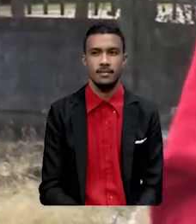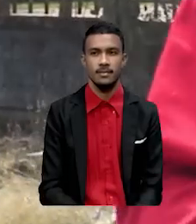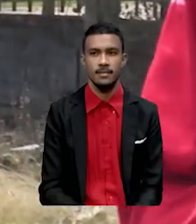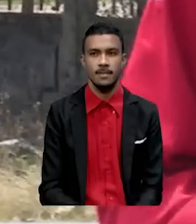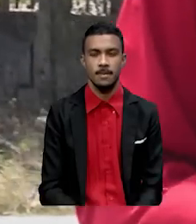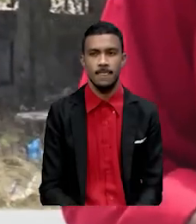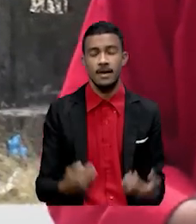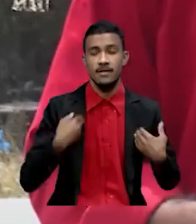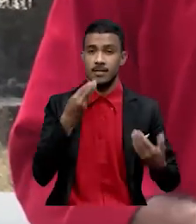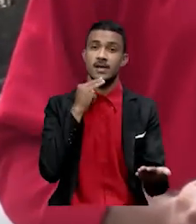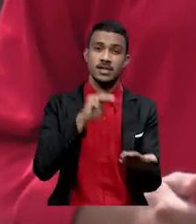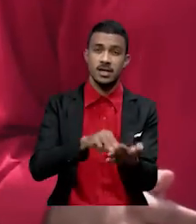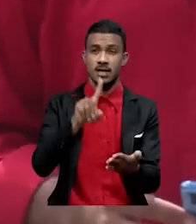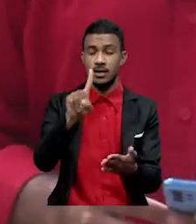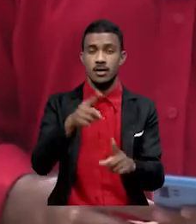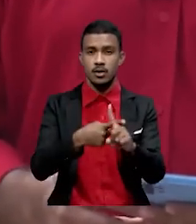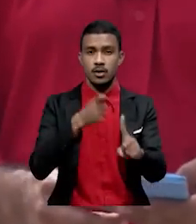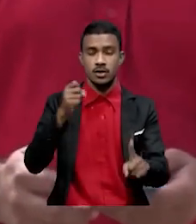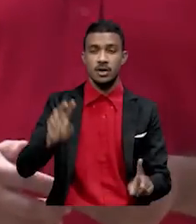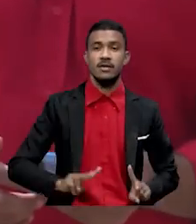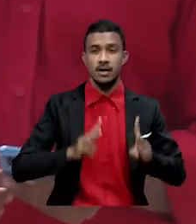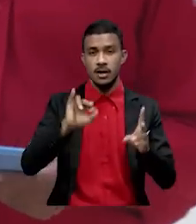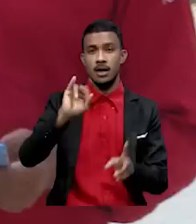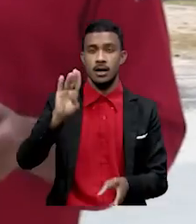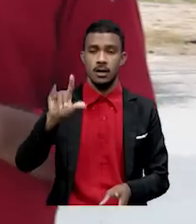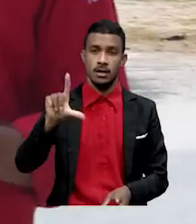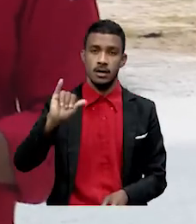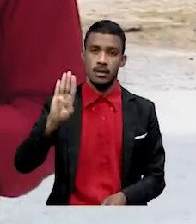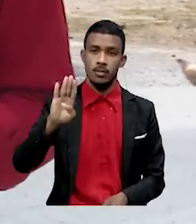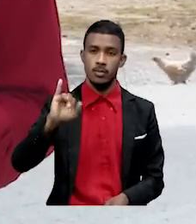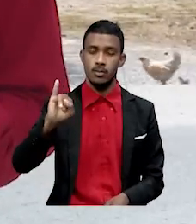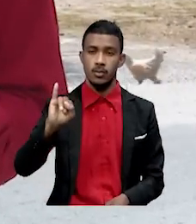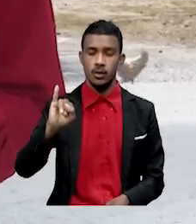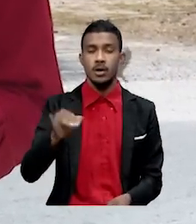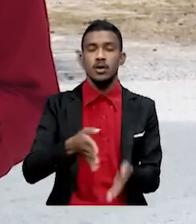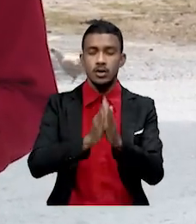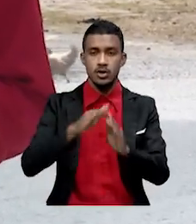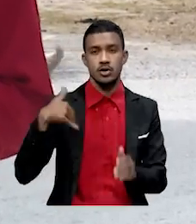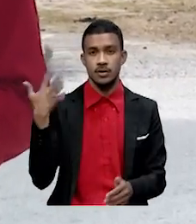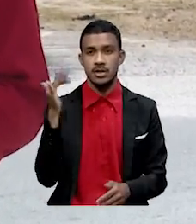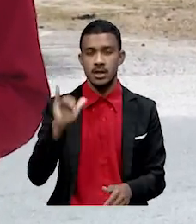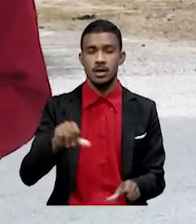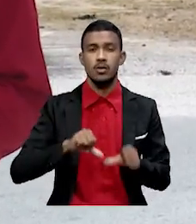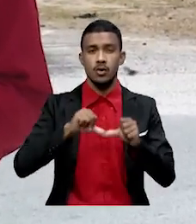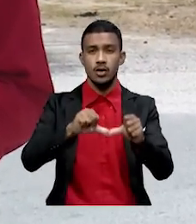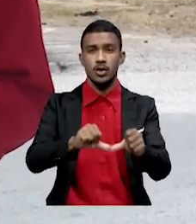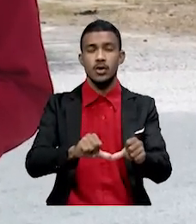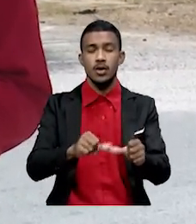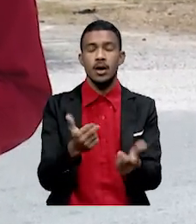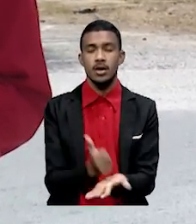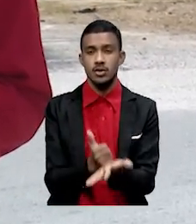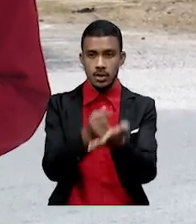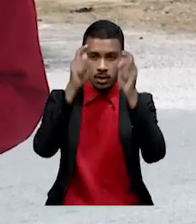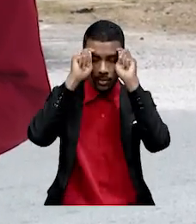Ia mensagem ida husi itane veterano ilibui hati tinune. Ni husu zo vencira atu continua luta ba Timor Leste